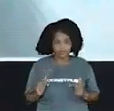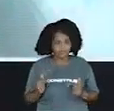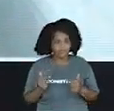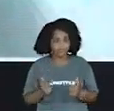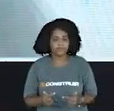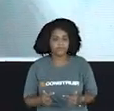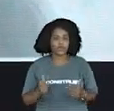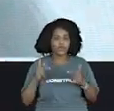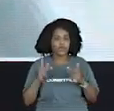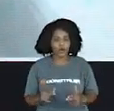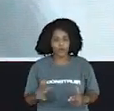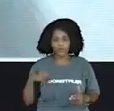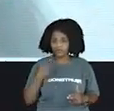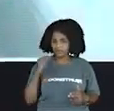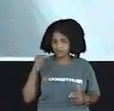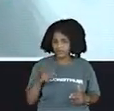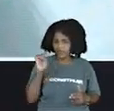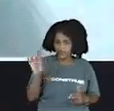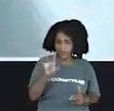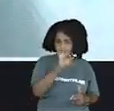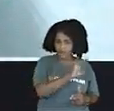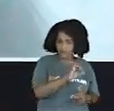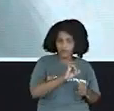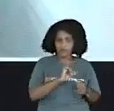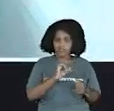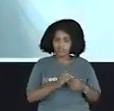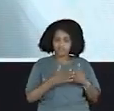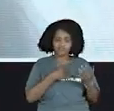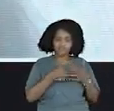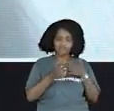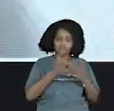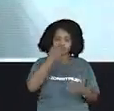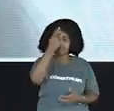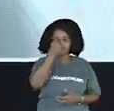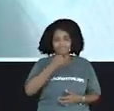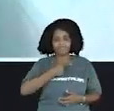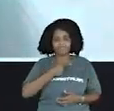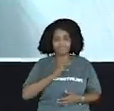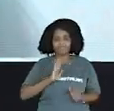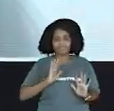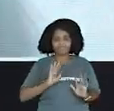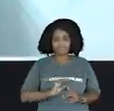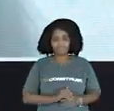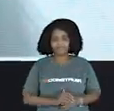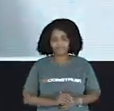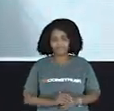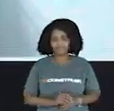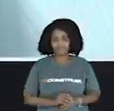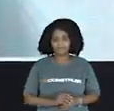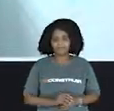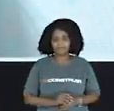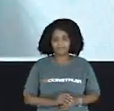como estamos agindo aqui cada um fazendo o que bem entende o